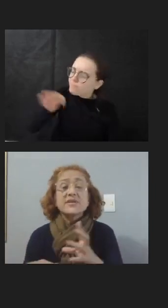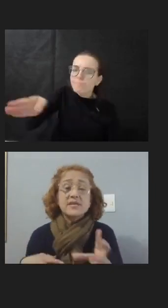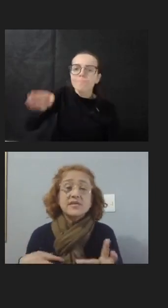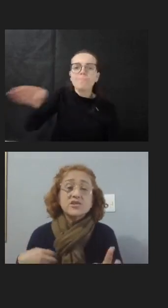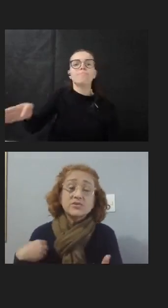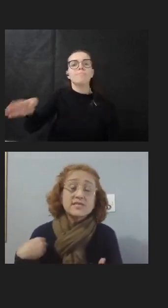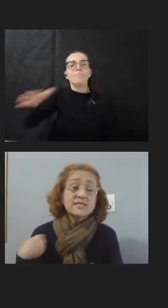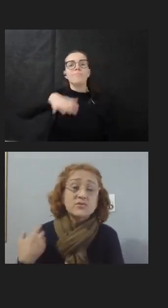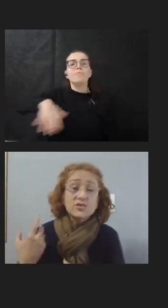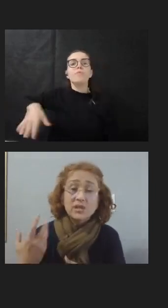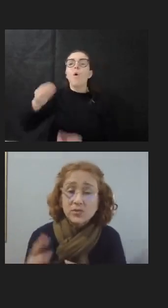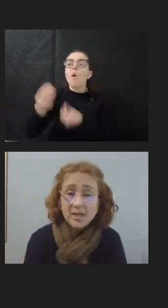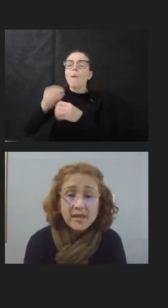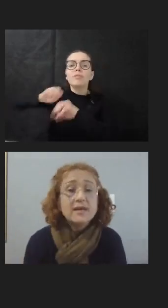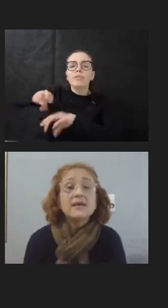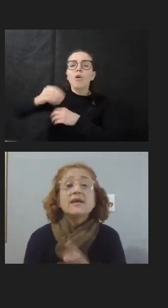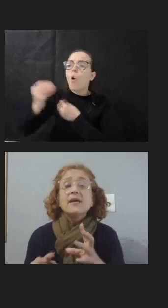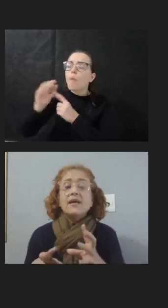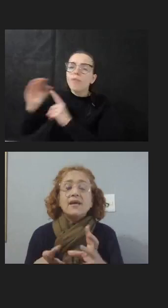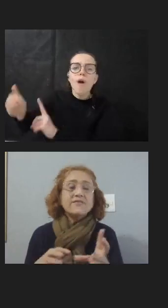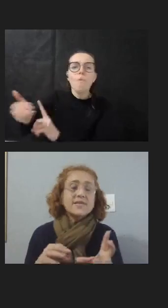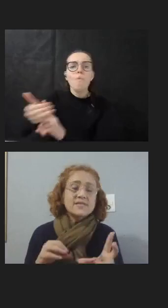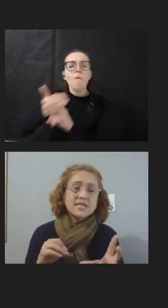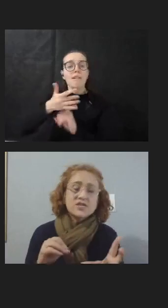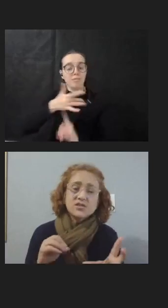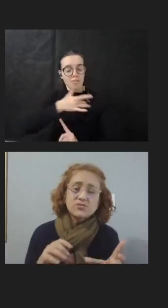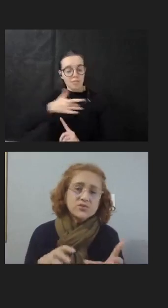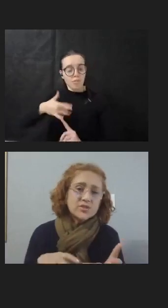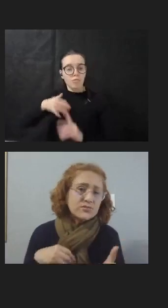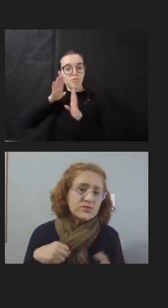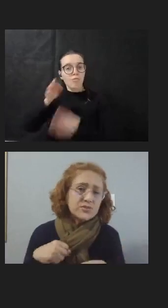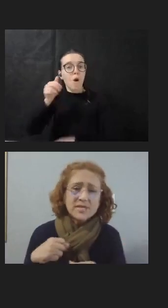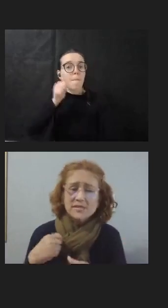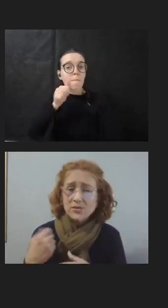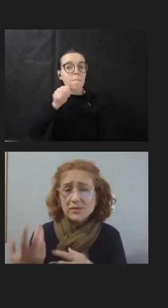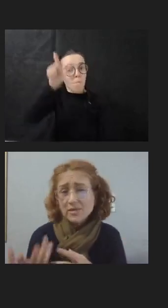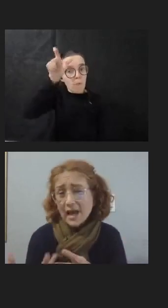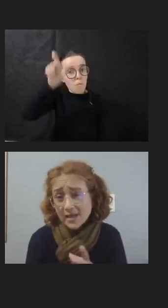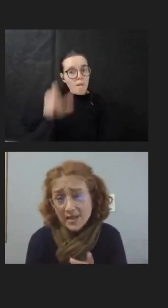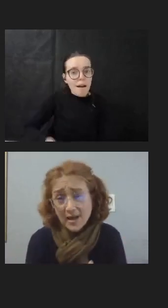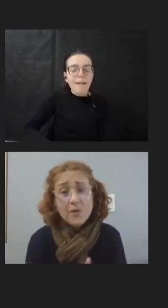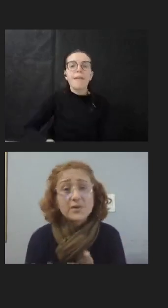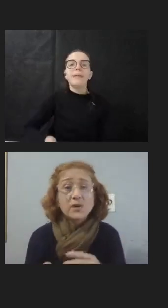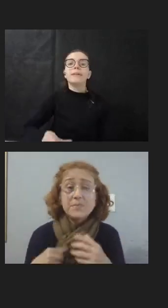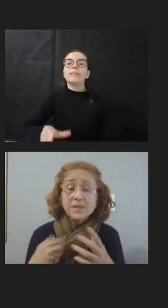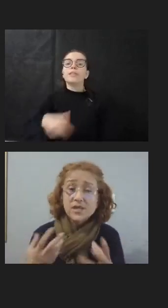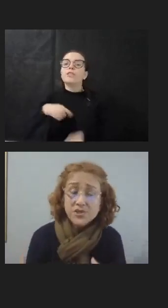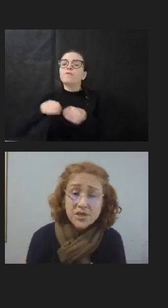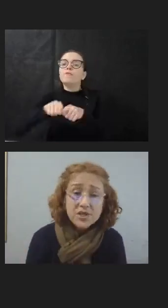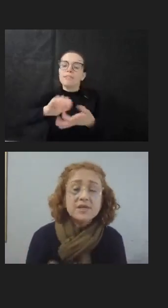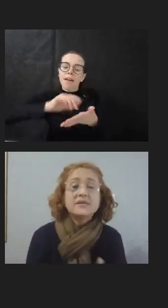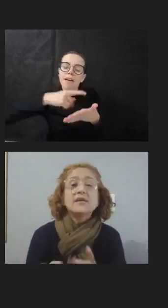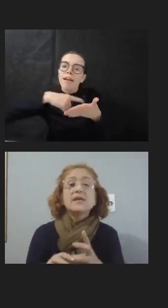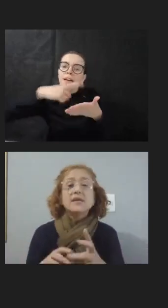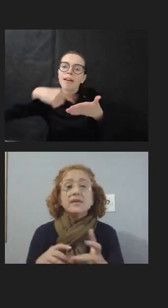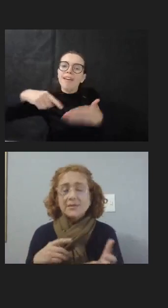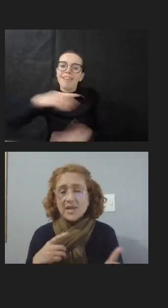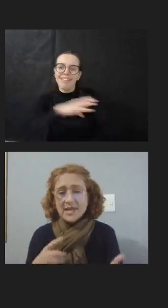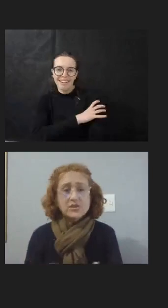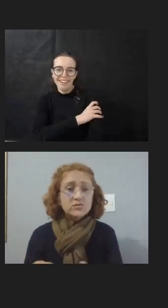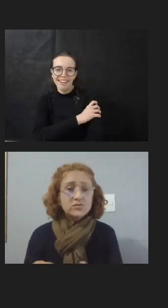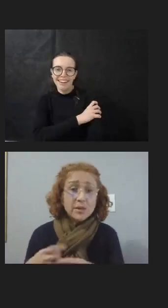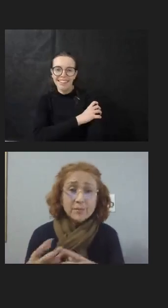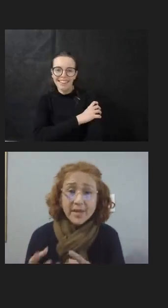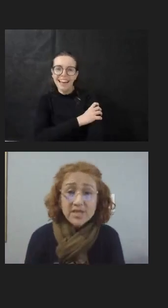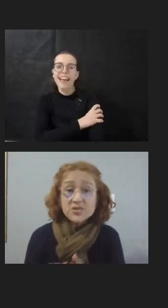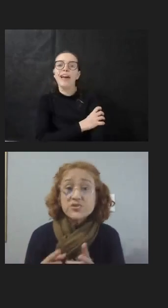acolhimento, fazer a questão da saúde da mulher, fazer a questão dos dados de pressão arterial, que é o hiperdia, né? Trabalhar a